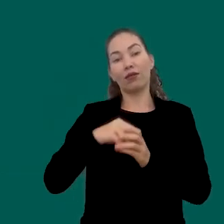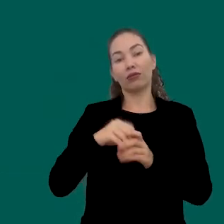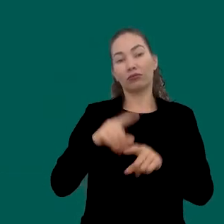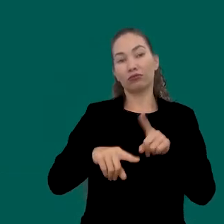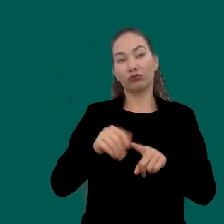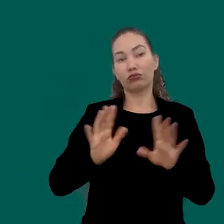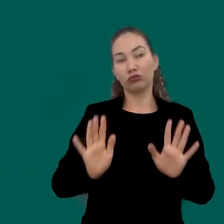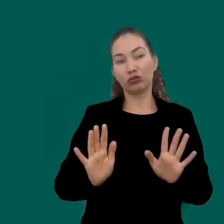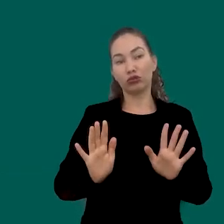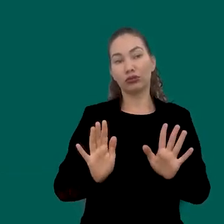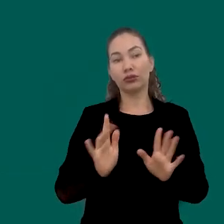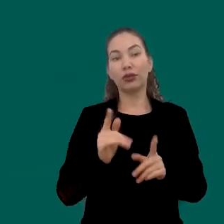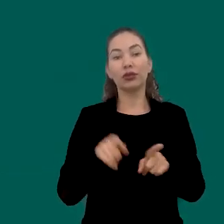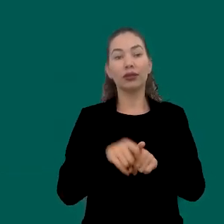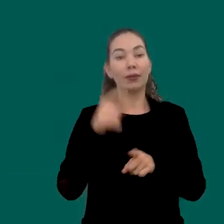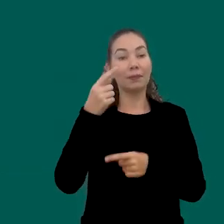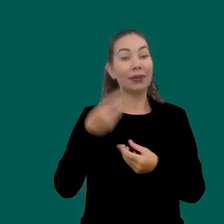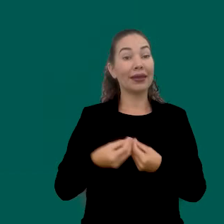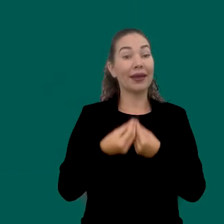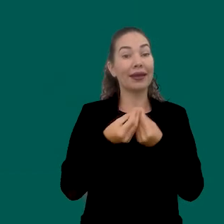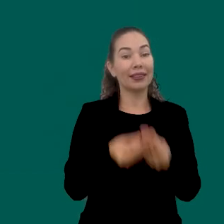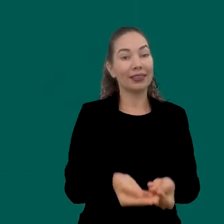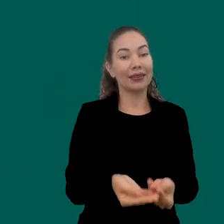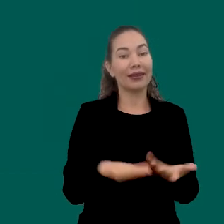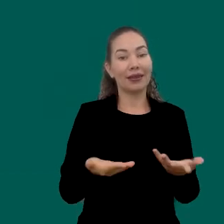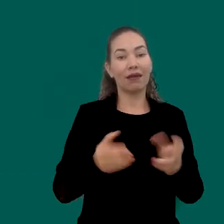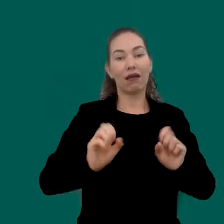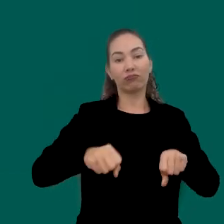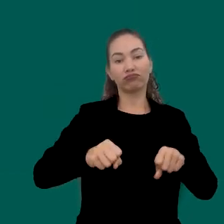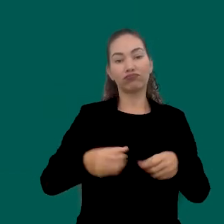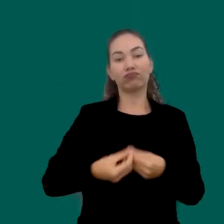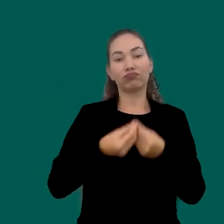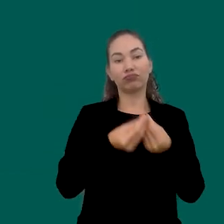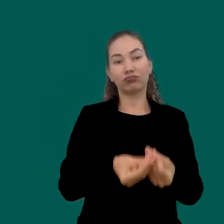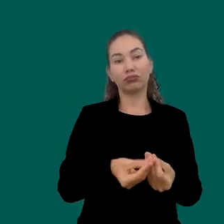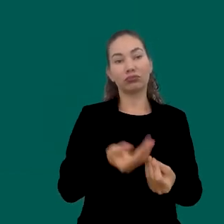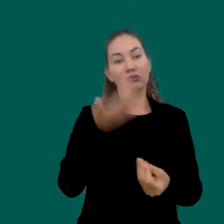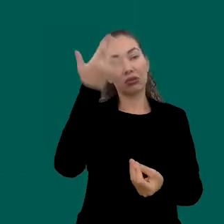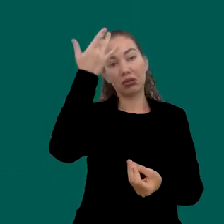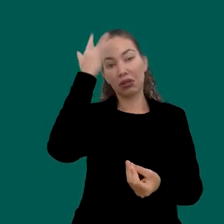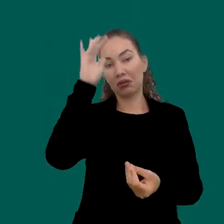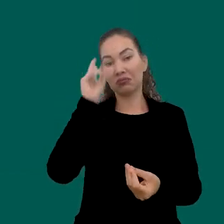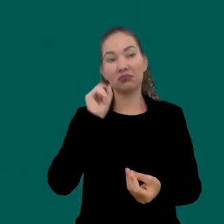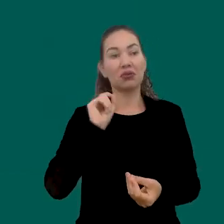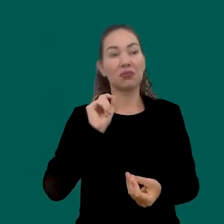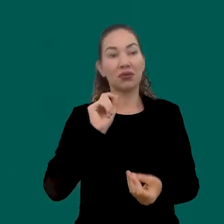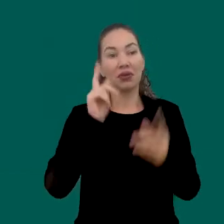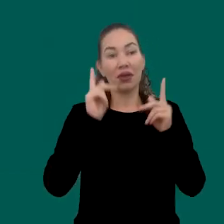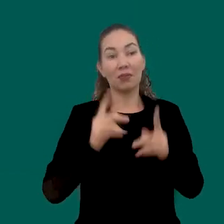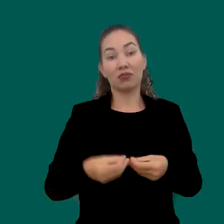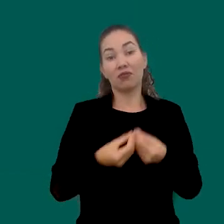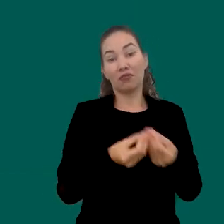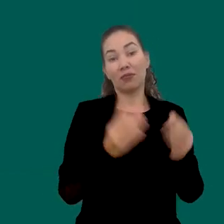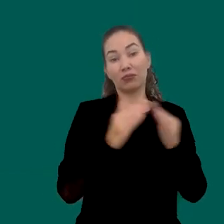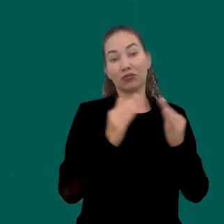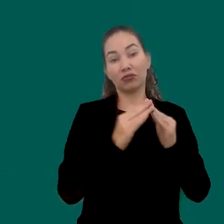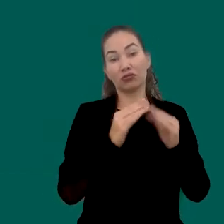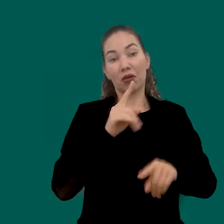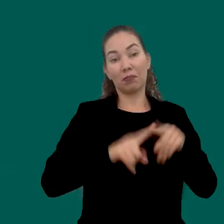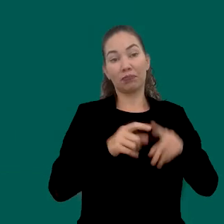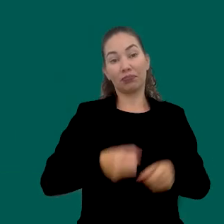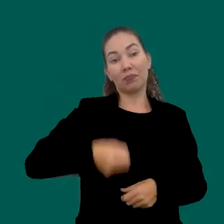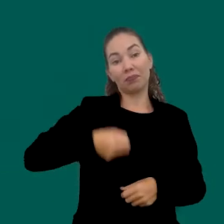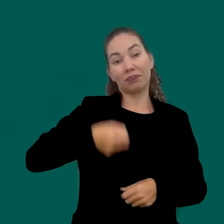mais. Sem contar a entrega deles. A entrega é um motoboy que tu não faz a mínima ideia quem seja, que está indo lá na tua casa, levando as mercadorias dentro